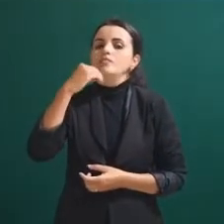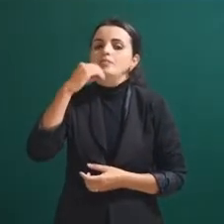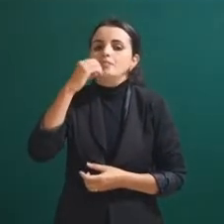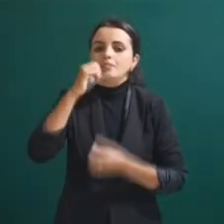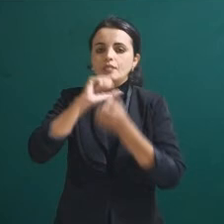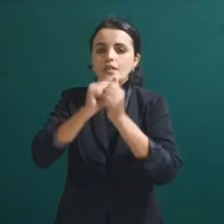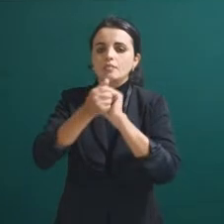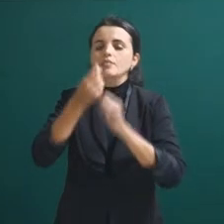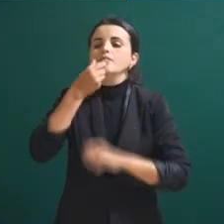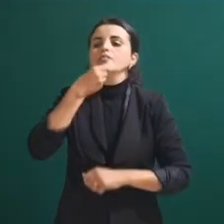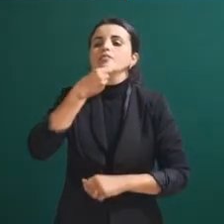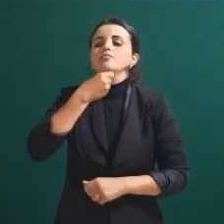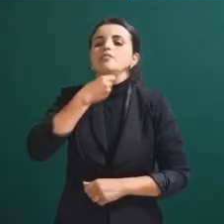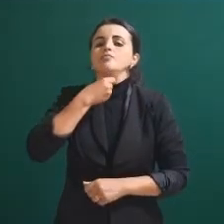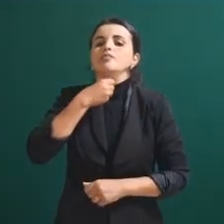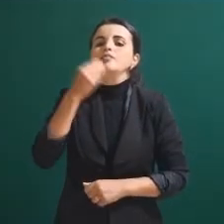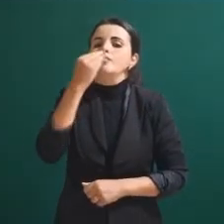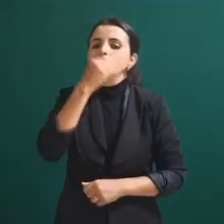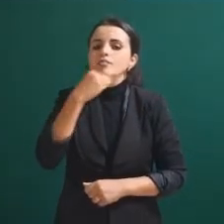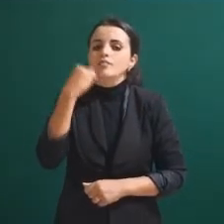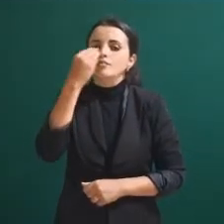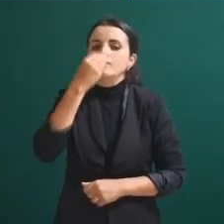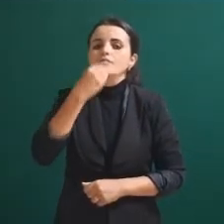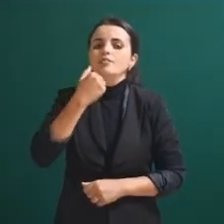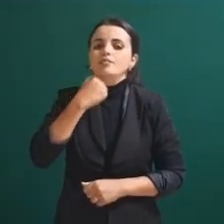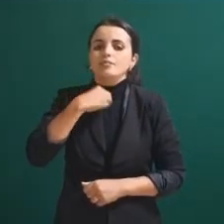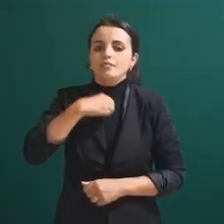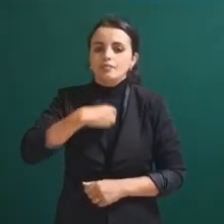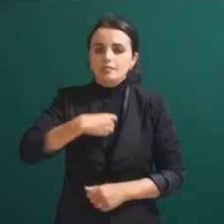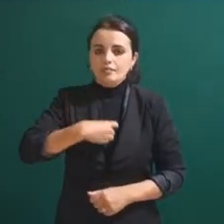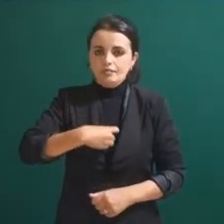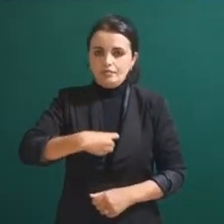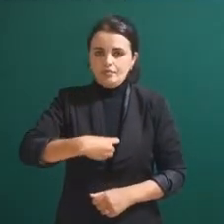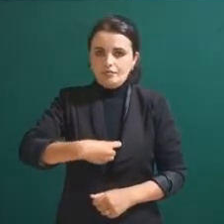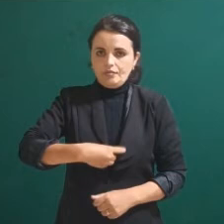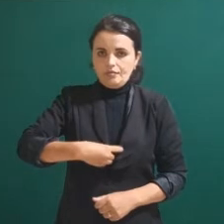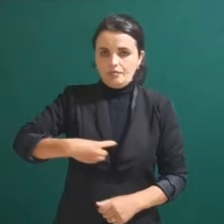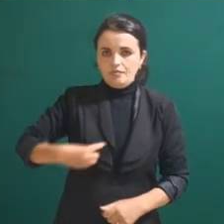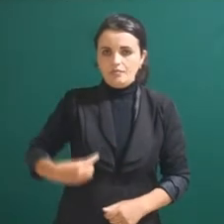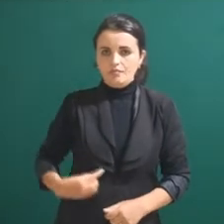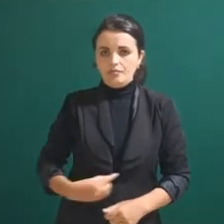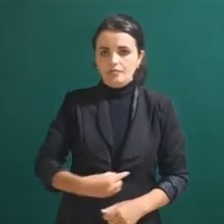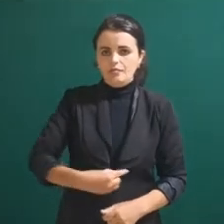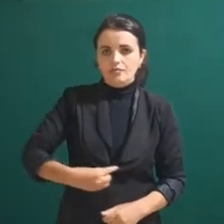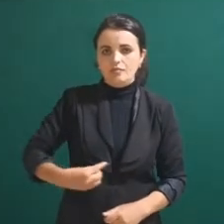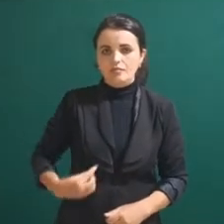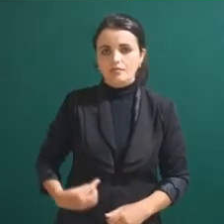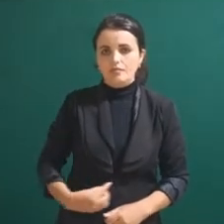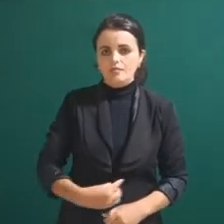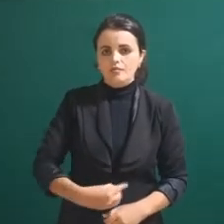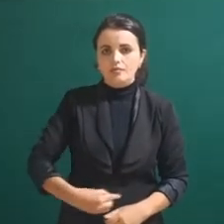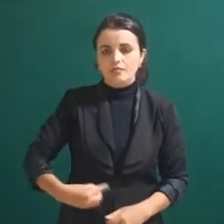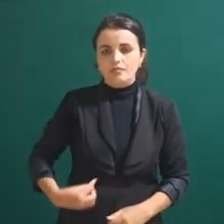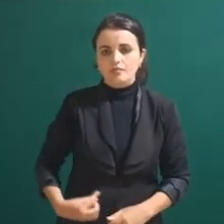bolo alimentar pelo duodeno. O duodeno, não sei se vocês lembram na aula passada, é o início do nosso intestino delgado.